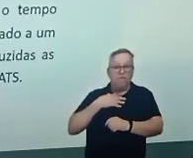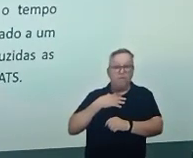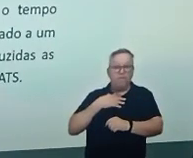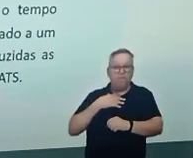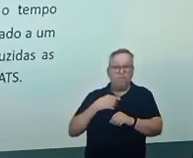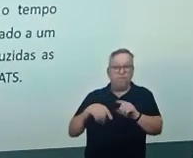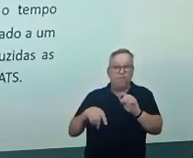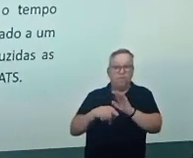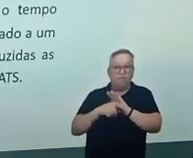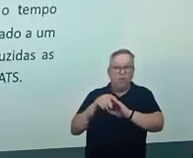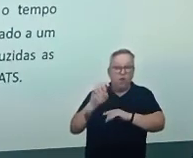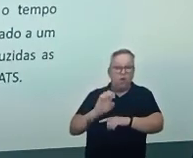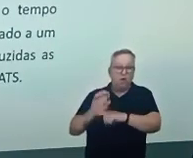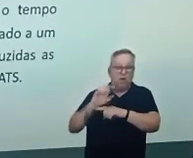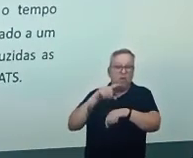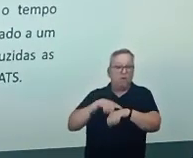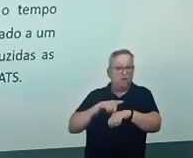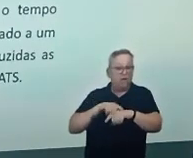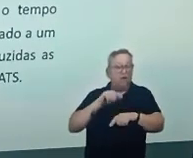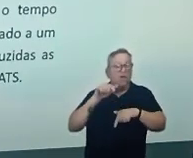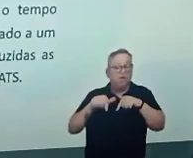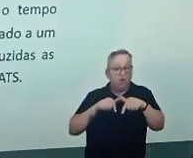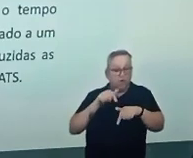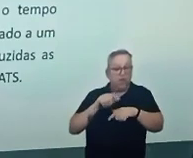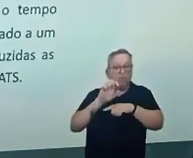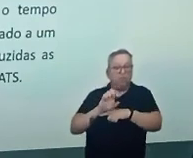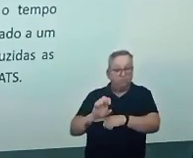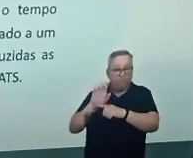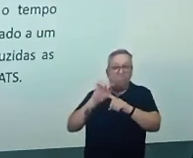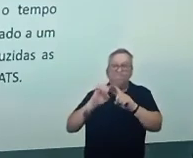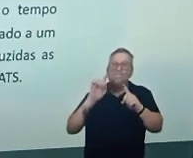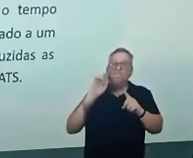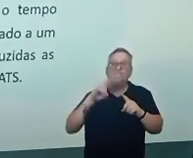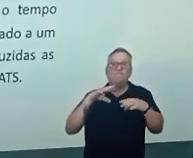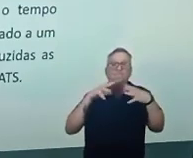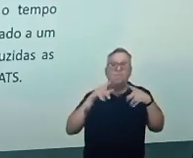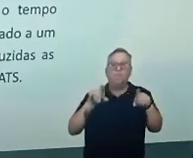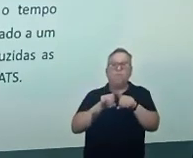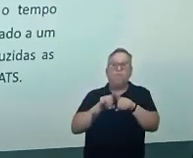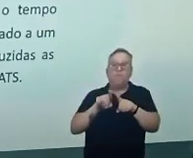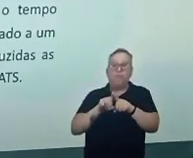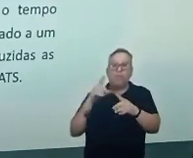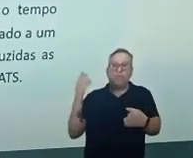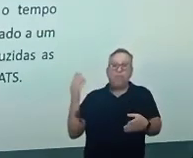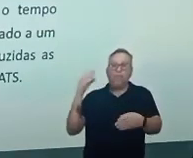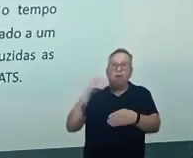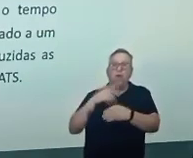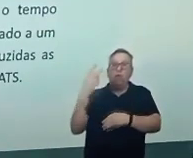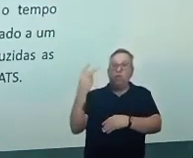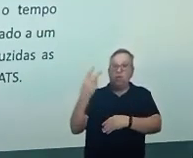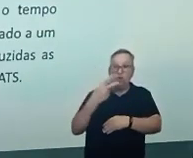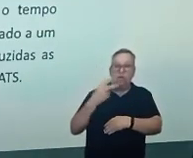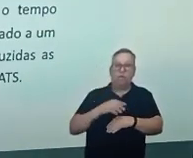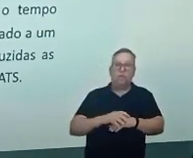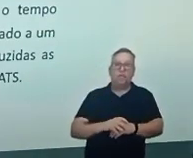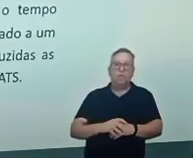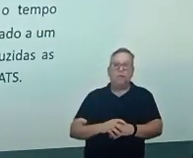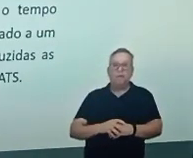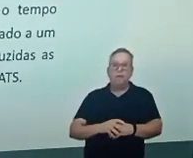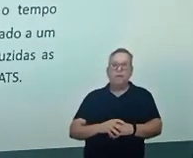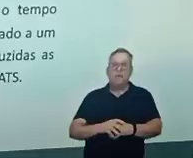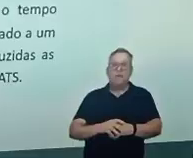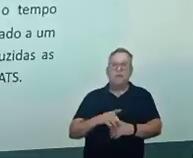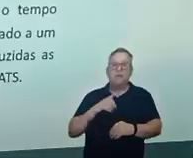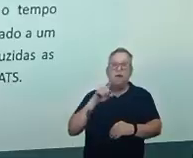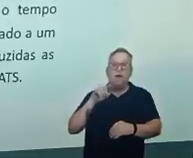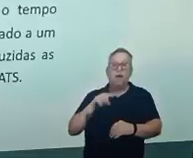no Estado, né? Tempo de Estado apenas, mas a gente considera tudo. Engloba os dois campos de atuação. Aqui um